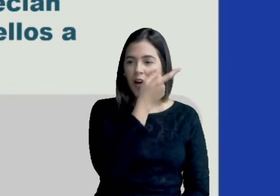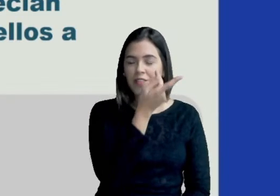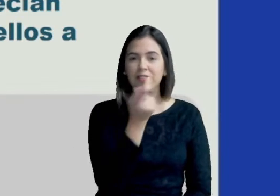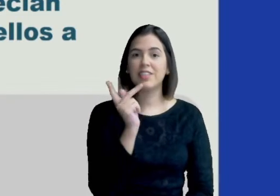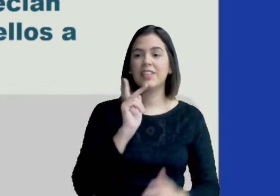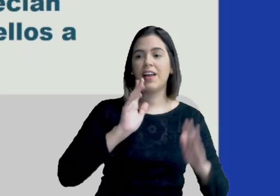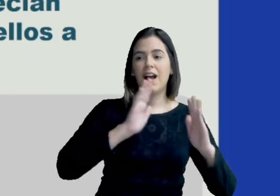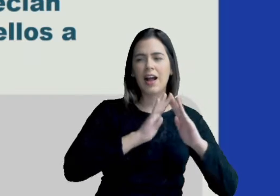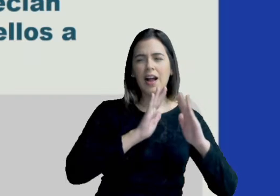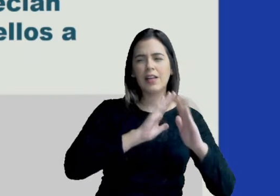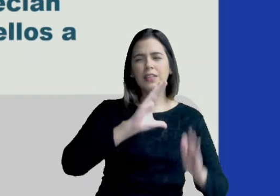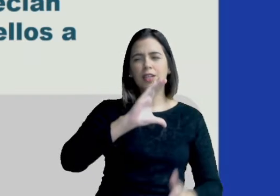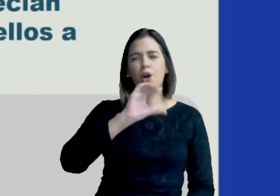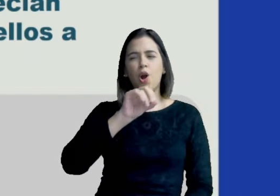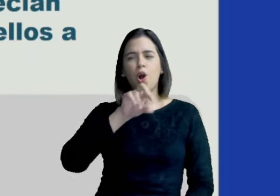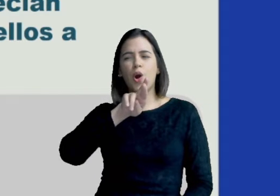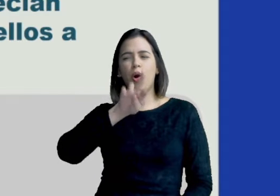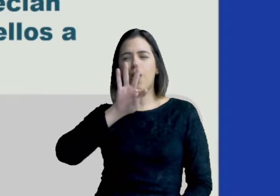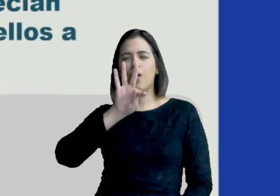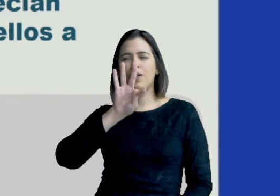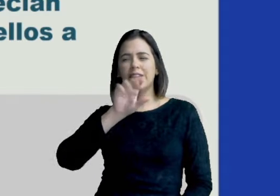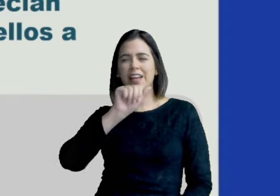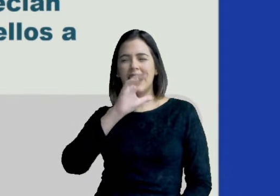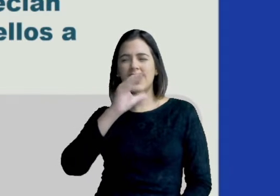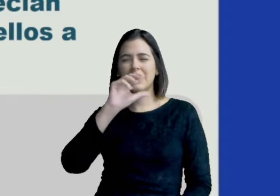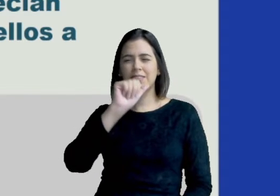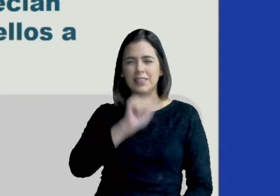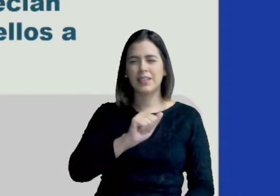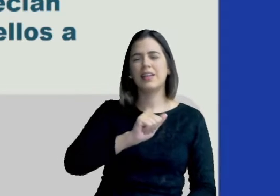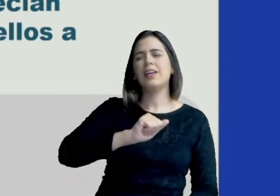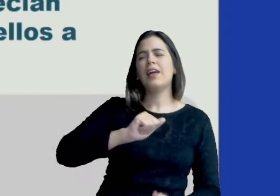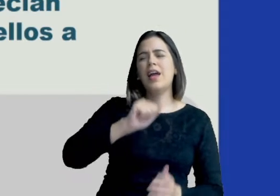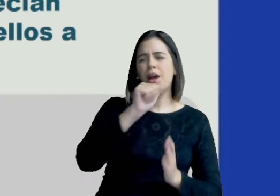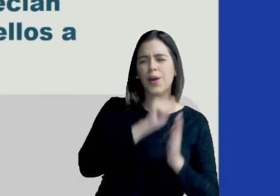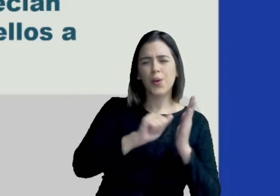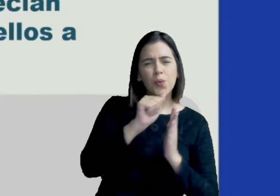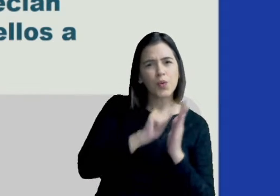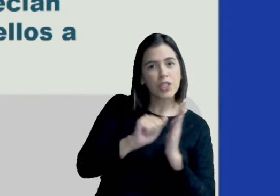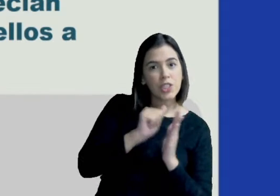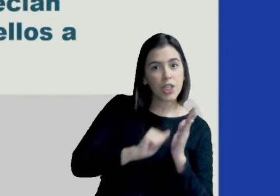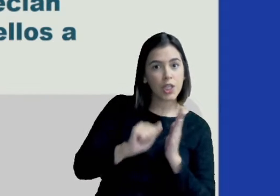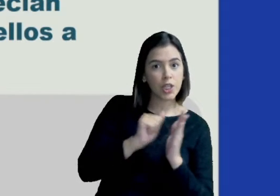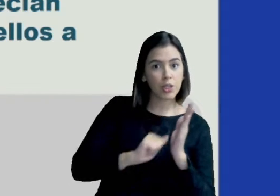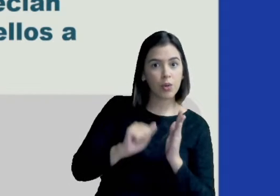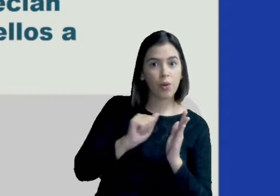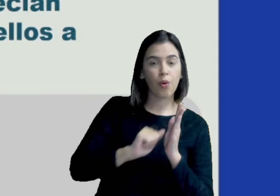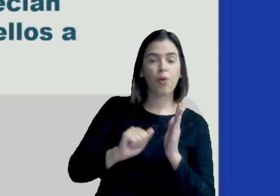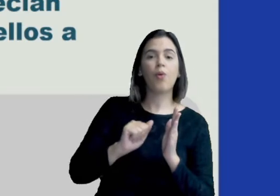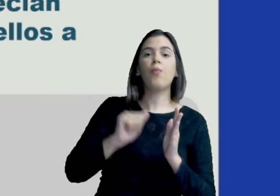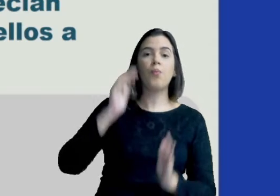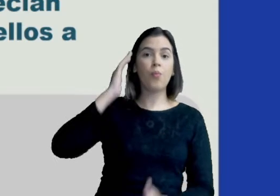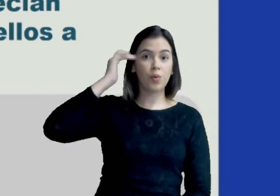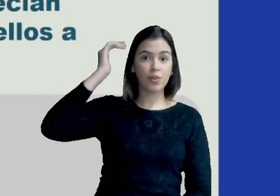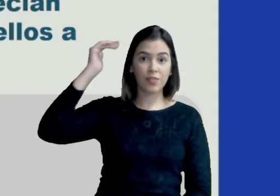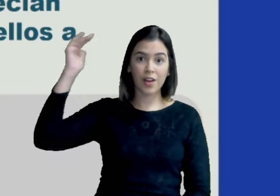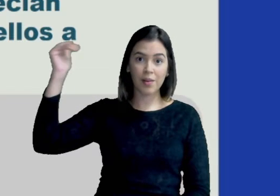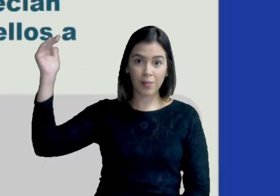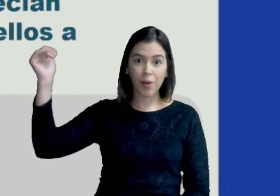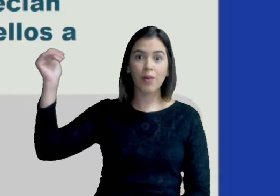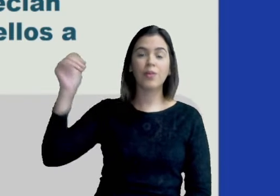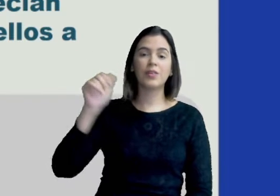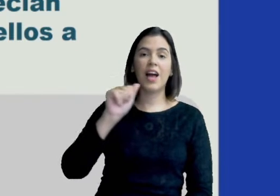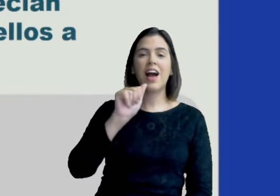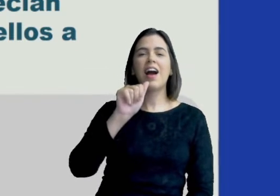Uma visita à la casa de Cortázar. Cortázar é um escritor argentino muito famoso, tá, gente? Se vocês tiverem